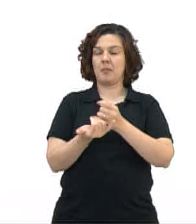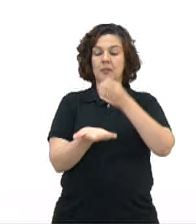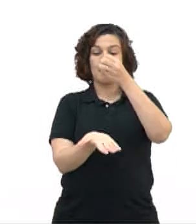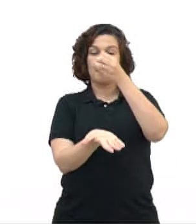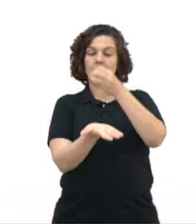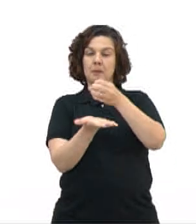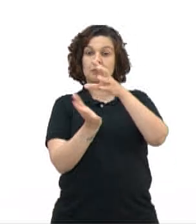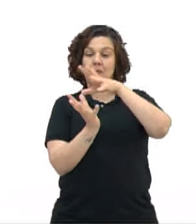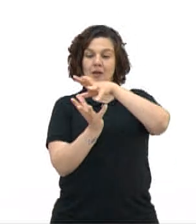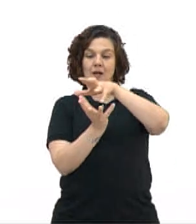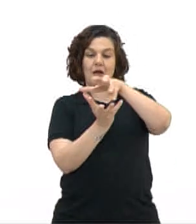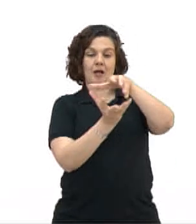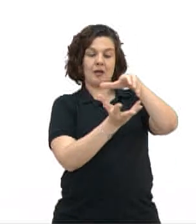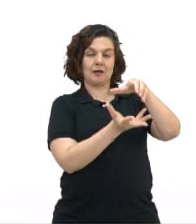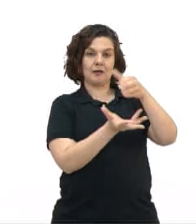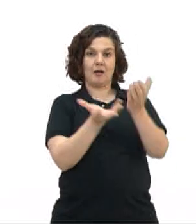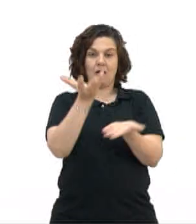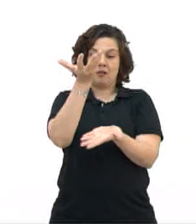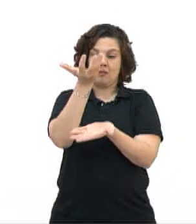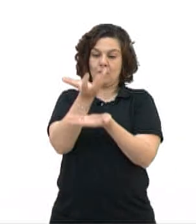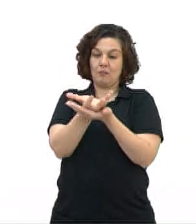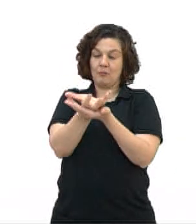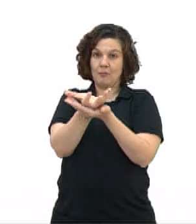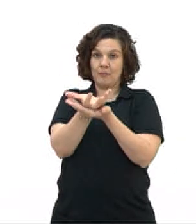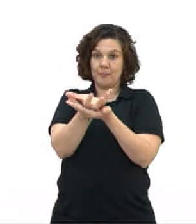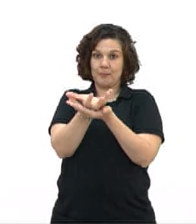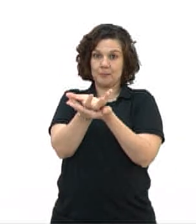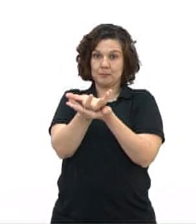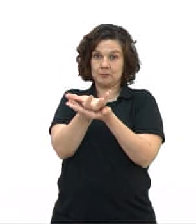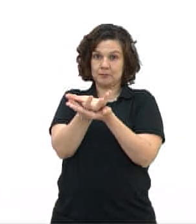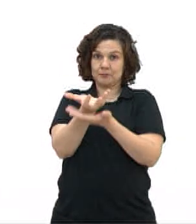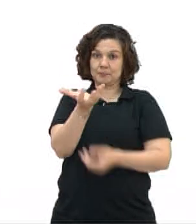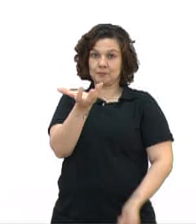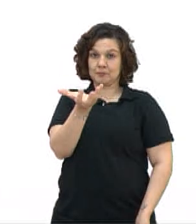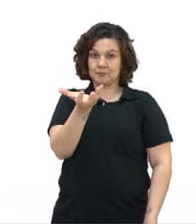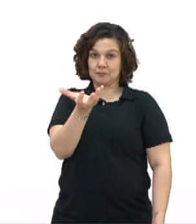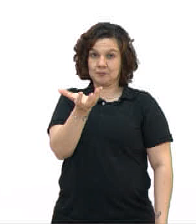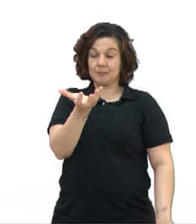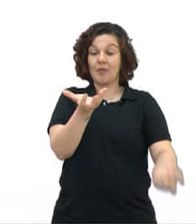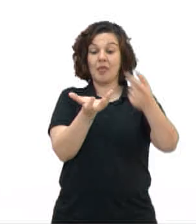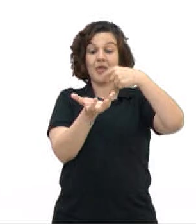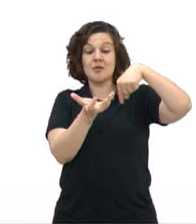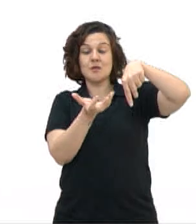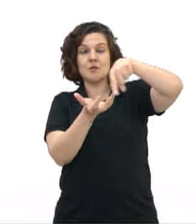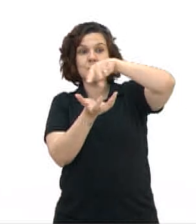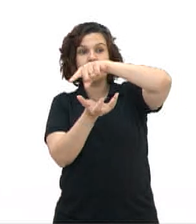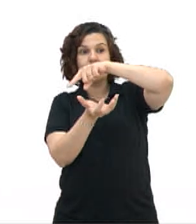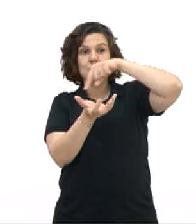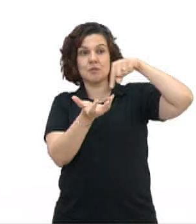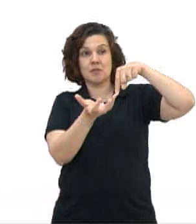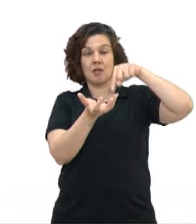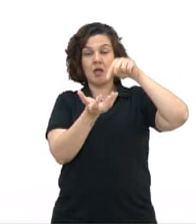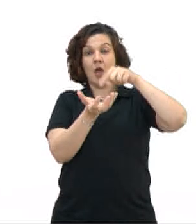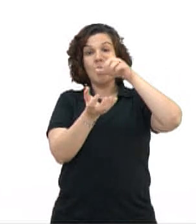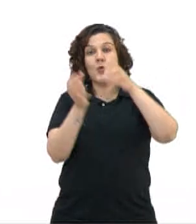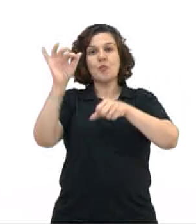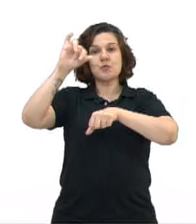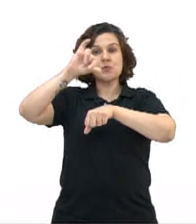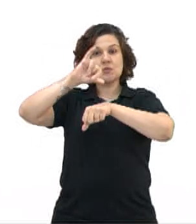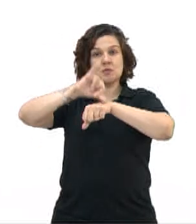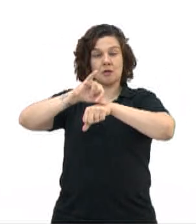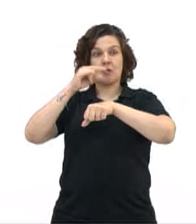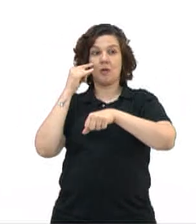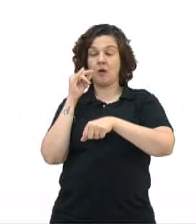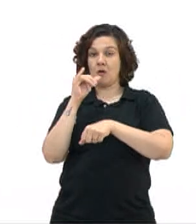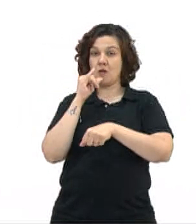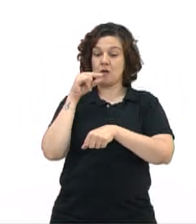ali, ó, se obtém um plano tangente a um ponto qualquer da superfície terrestre, o qual ocupa o centro da projeção. Então, neste